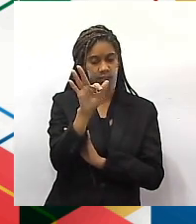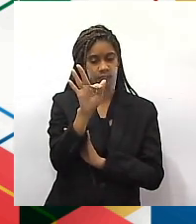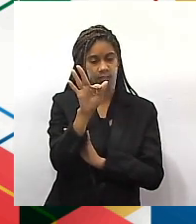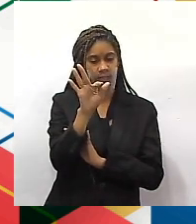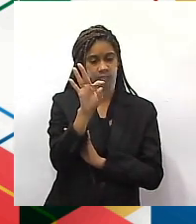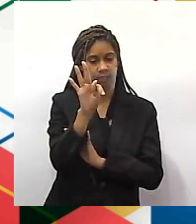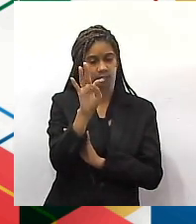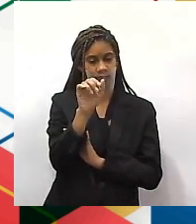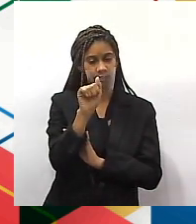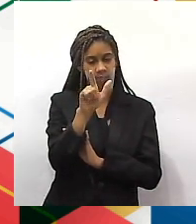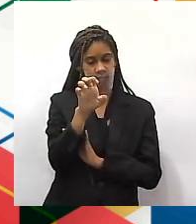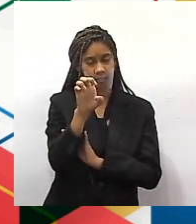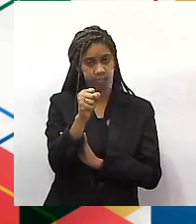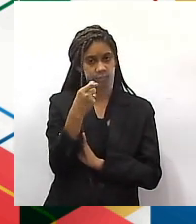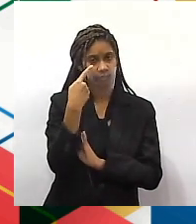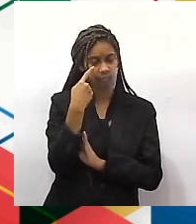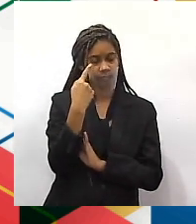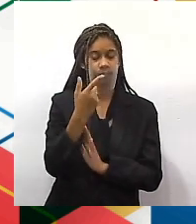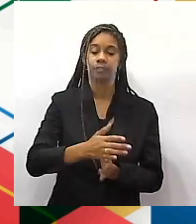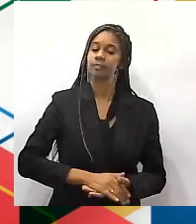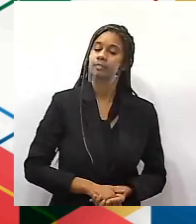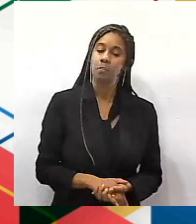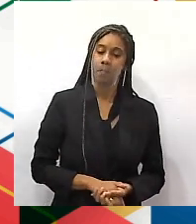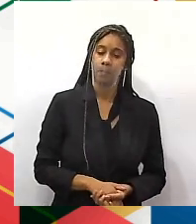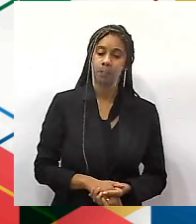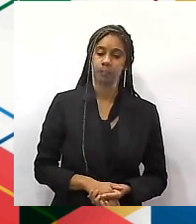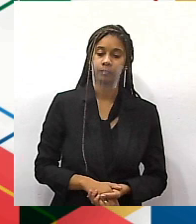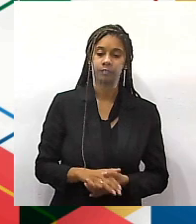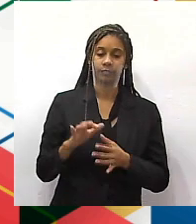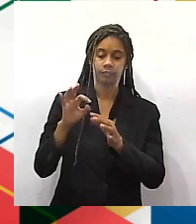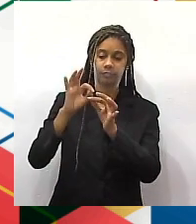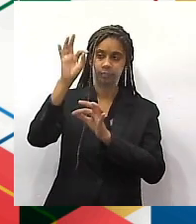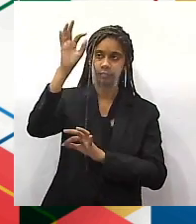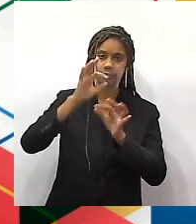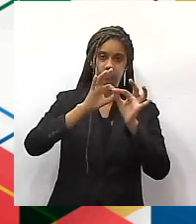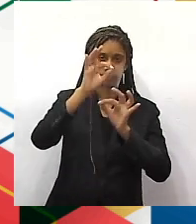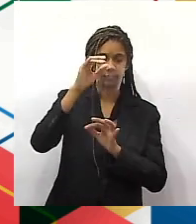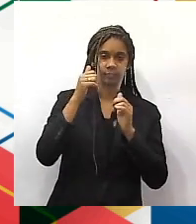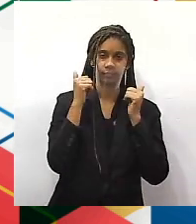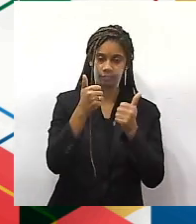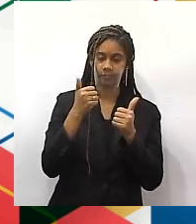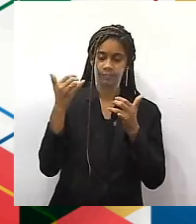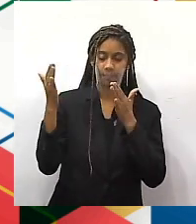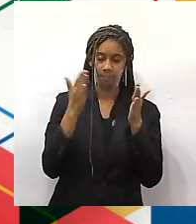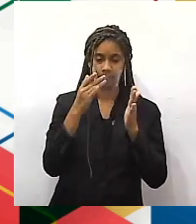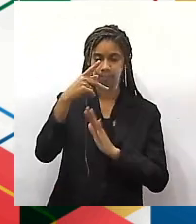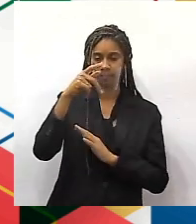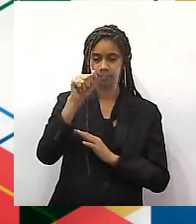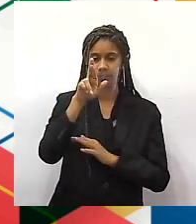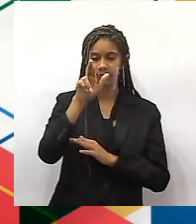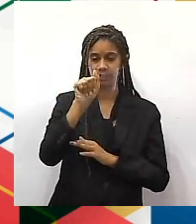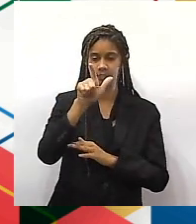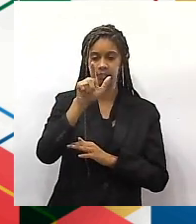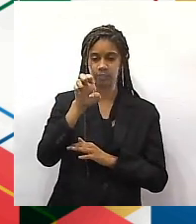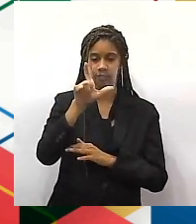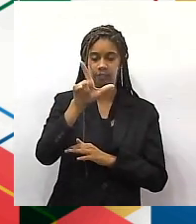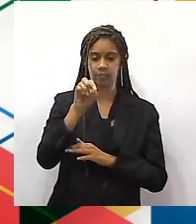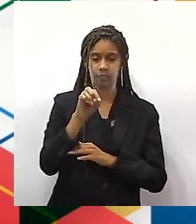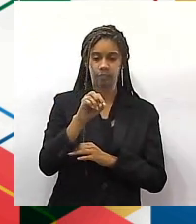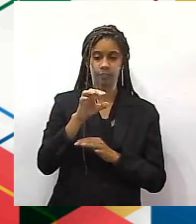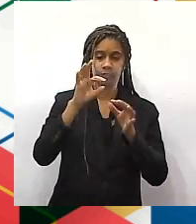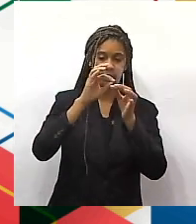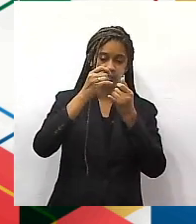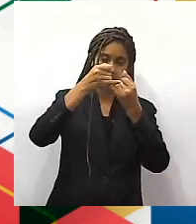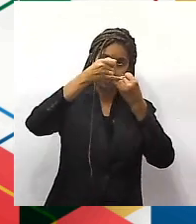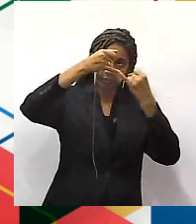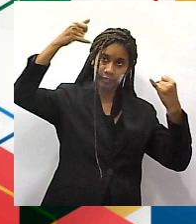aqui, ó, paralelas. O fio e a rua são as transversais, né? E elas estão se encontrando nesse ponto. E eu